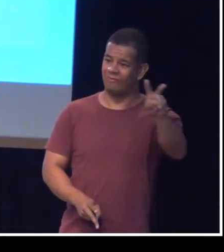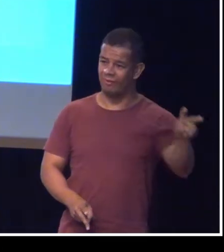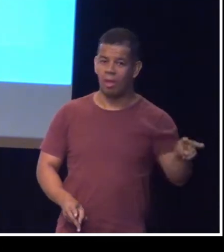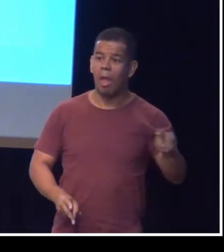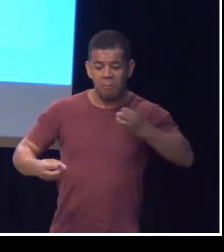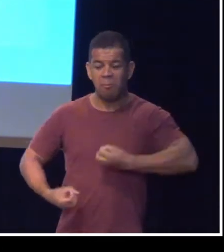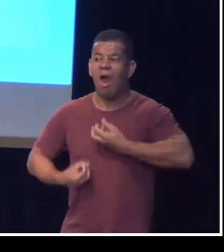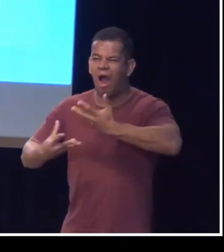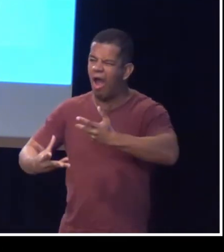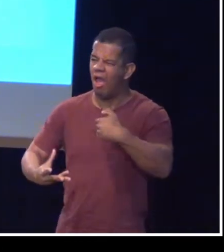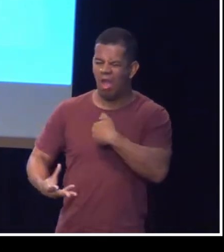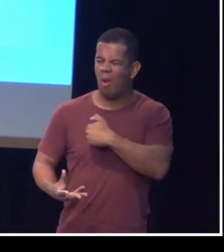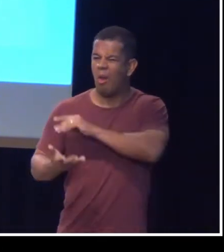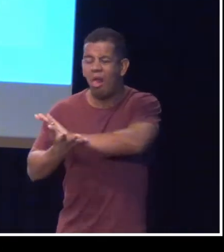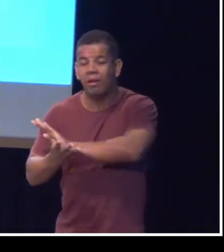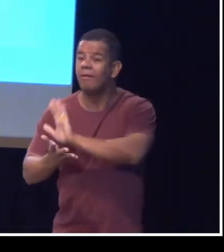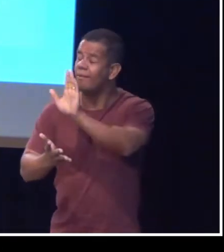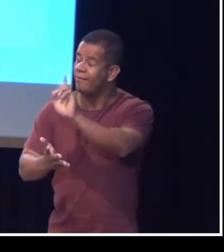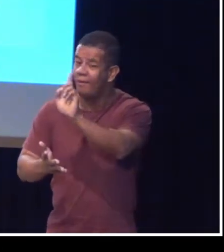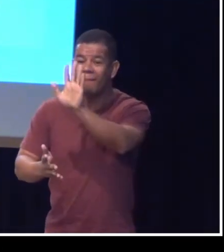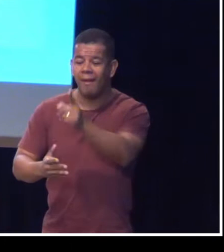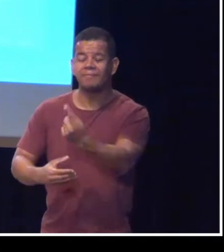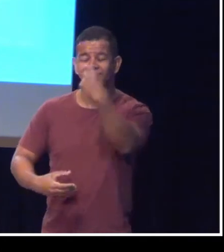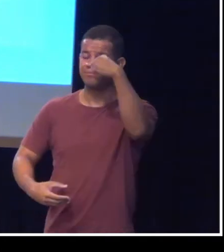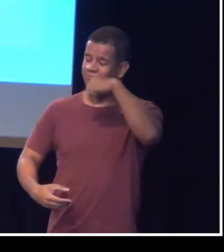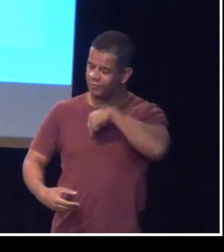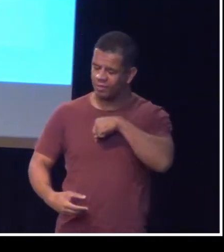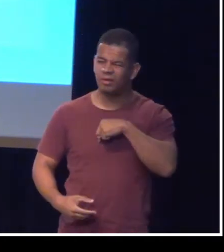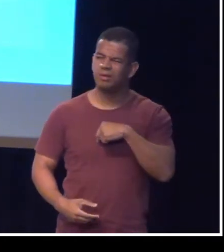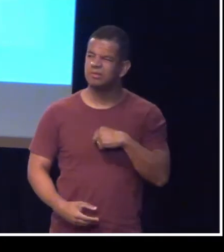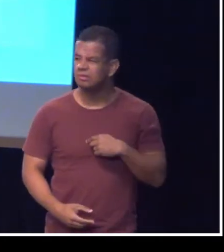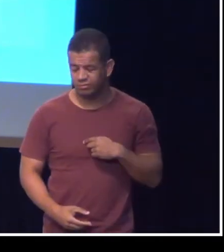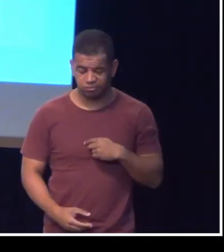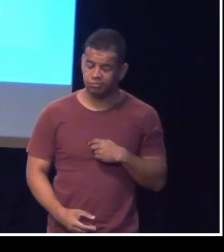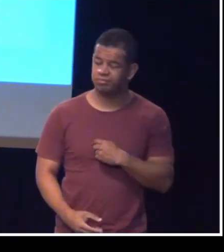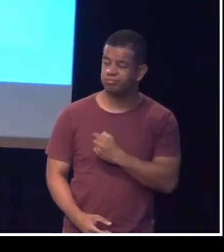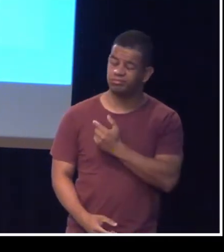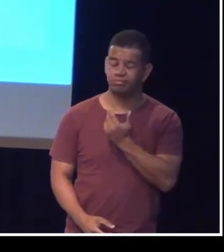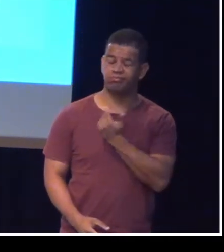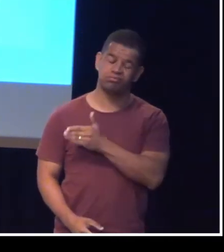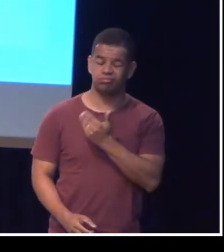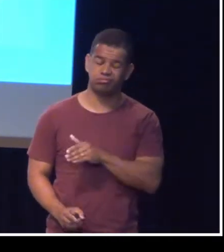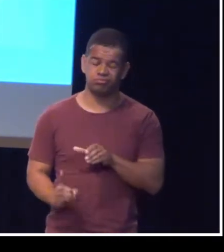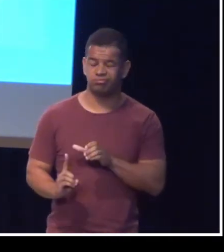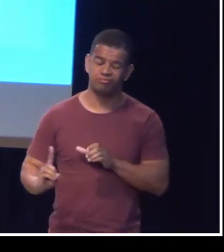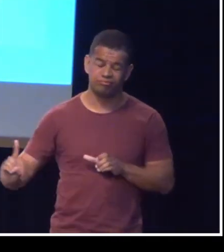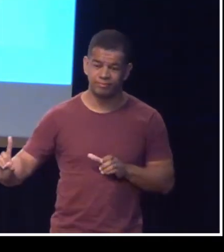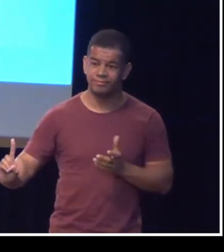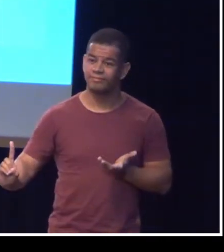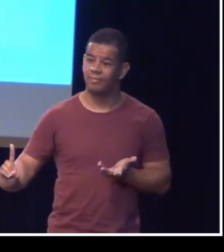forma você dentro do seu coração, daquela forma bem íntima, você está discriminando e você faz com que essa pessoa tenha